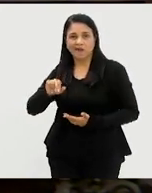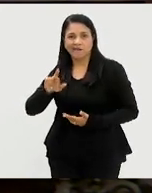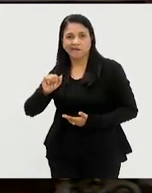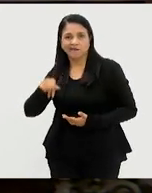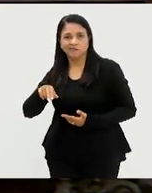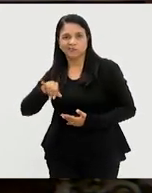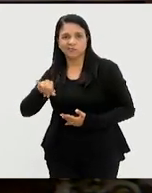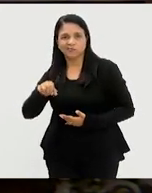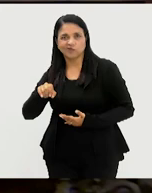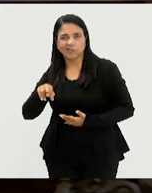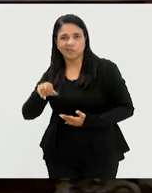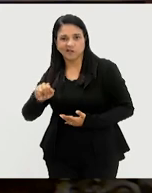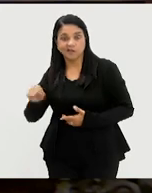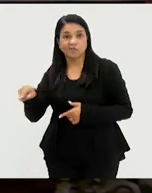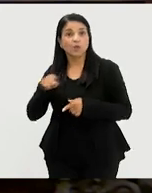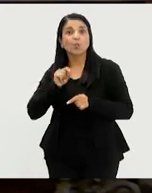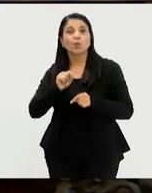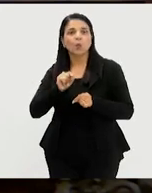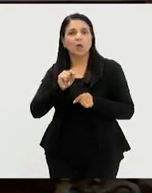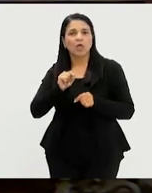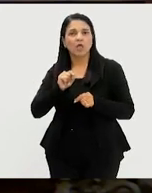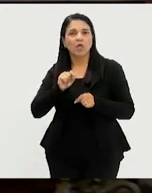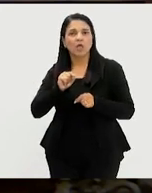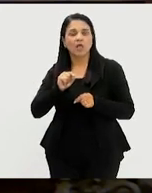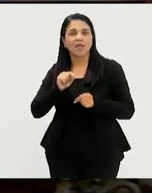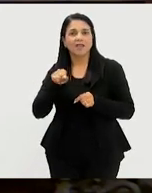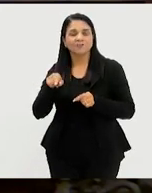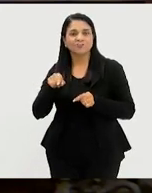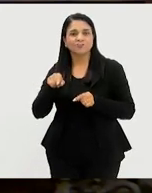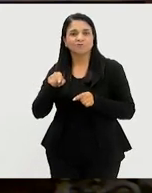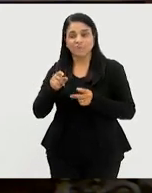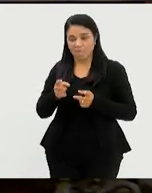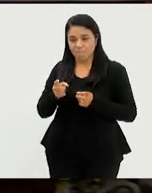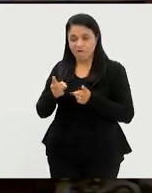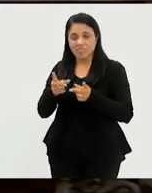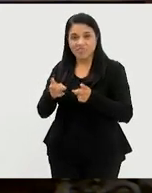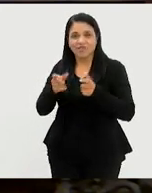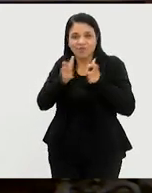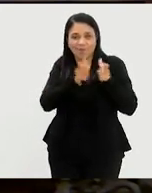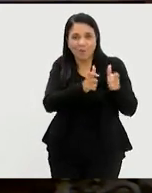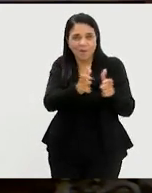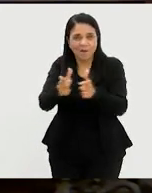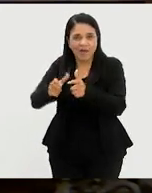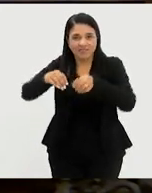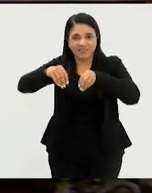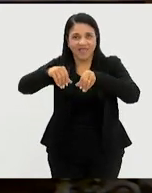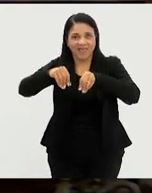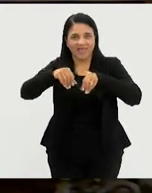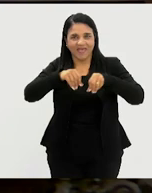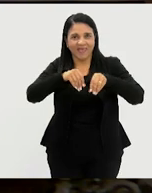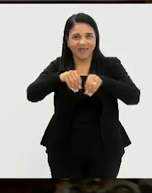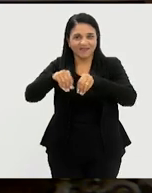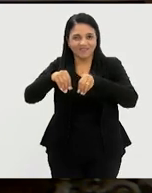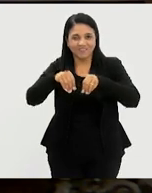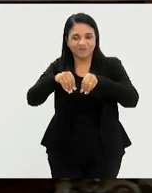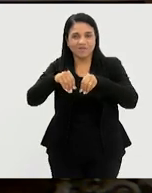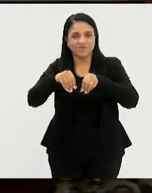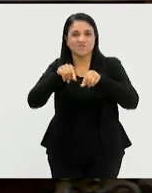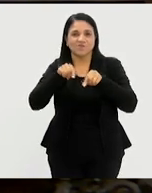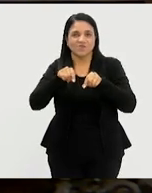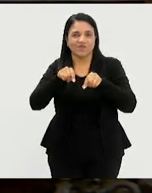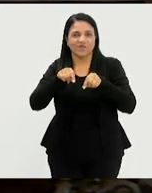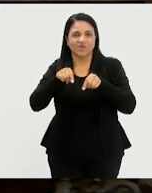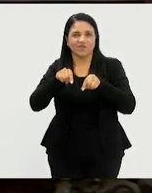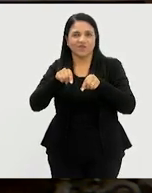é na verdade uma lógica de privatização do nosso território uma lógica de elitização do